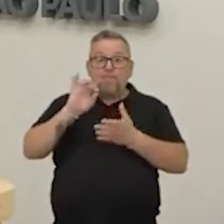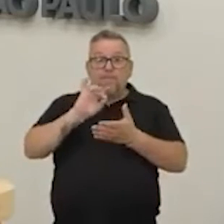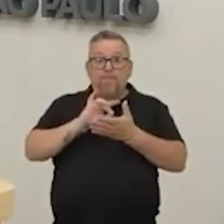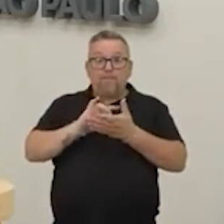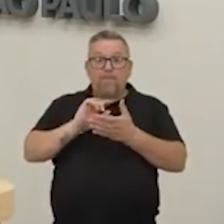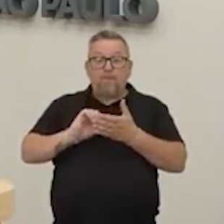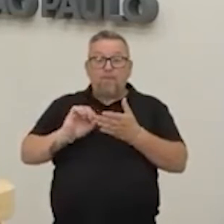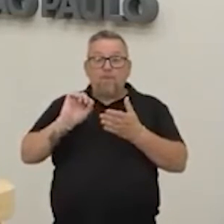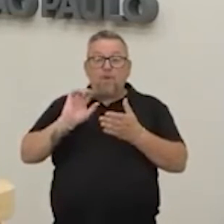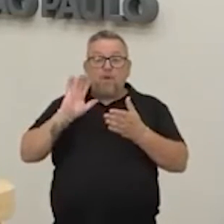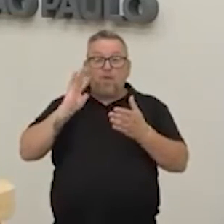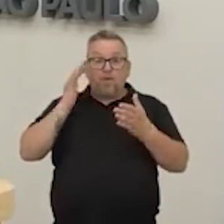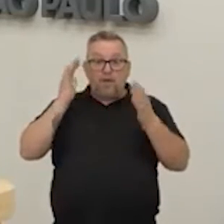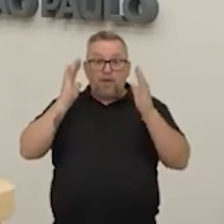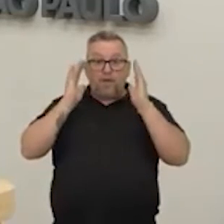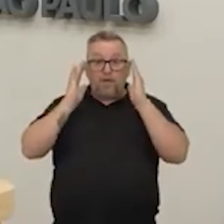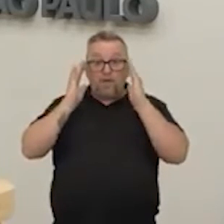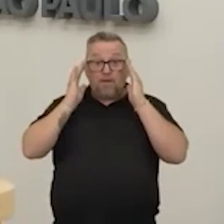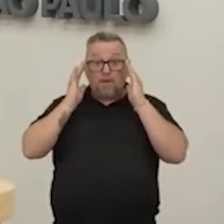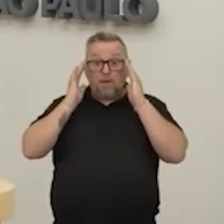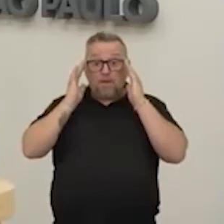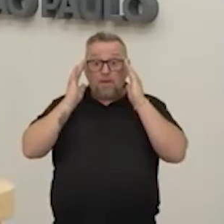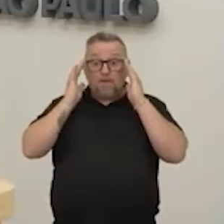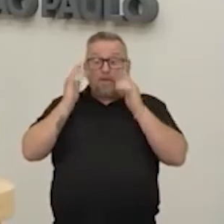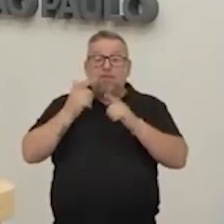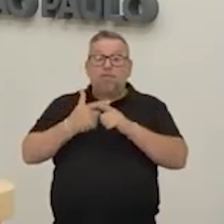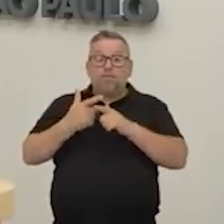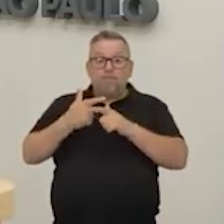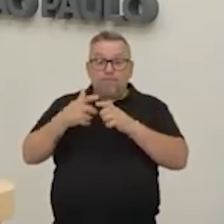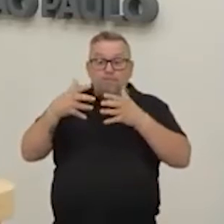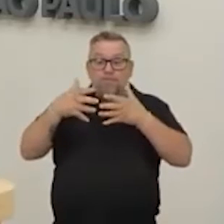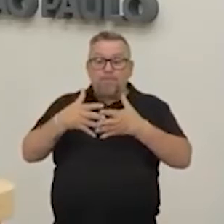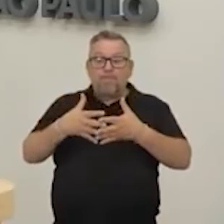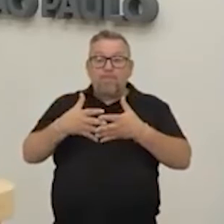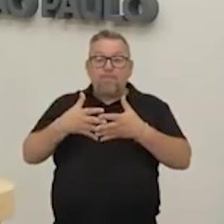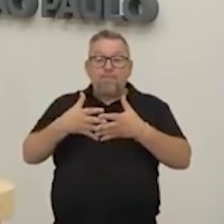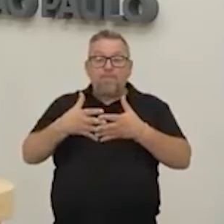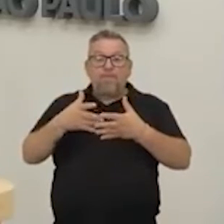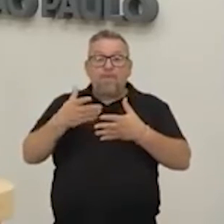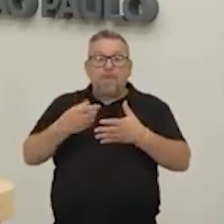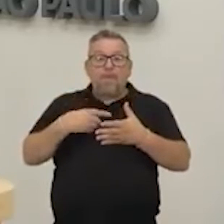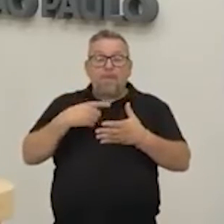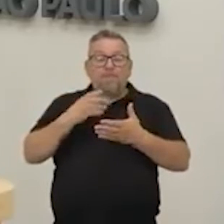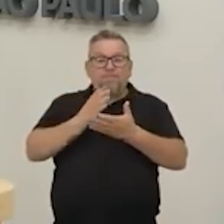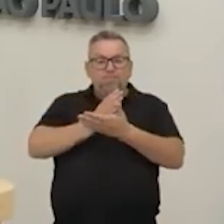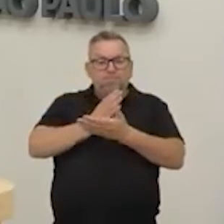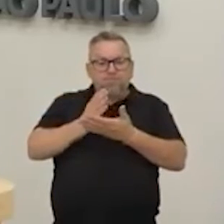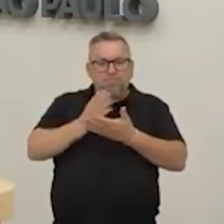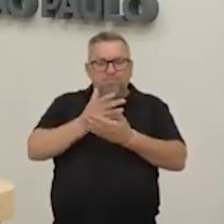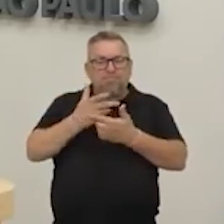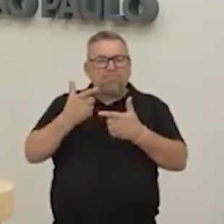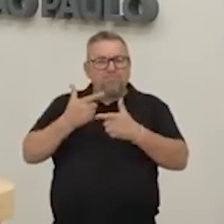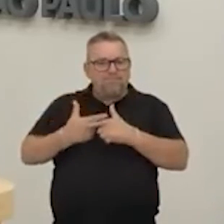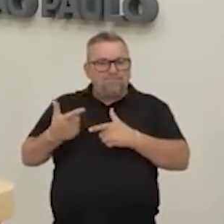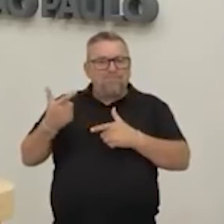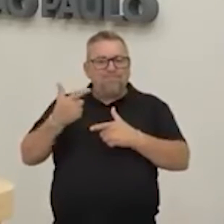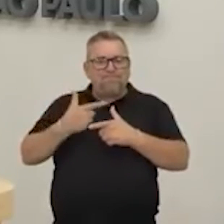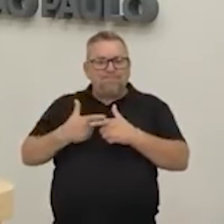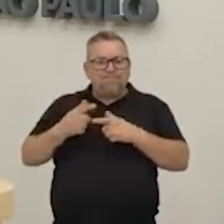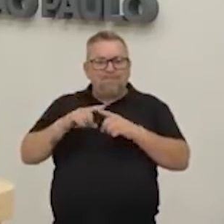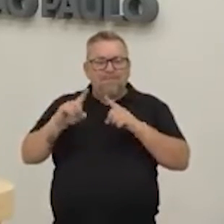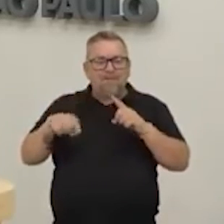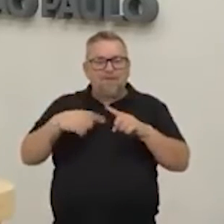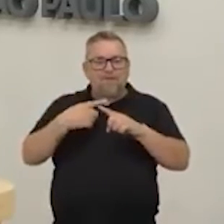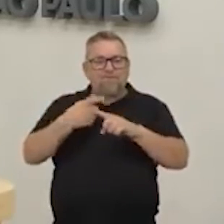né, essa geração de conflitos territoriais, né, acaba gerando de vez em quando algumas desavenças que são mais